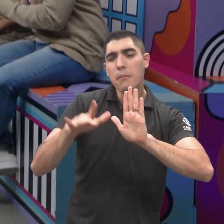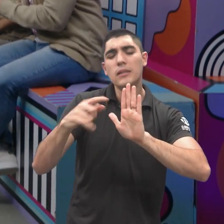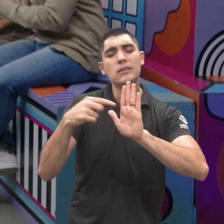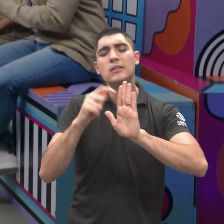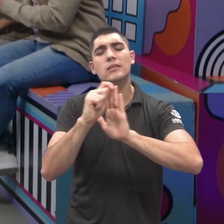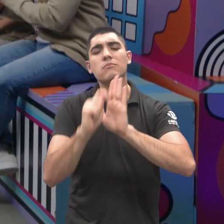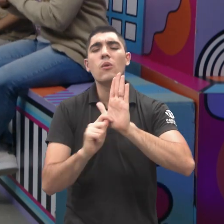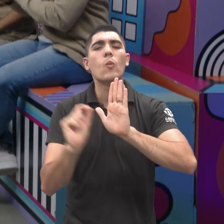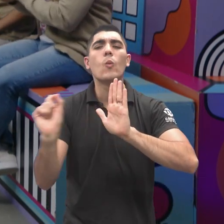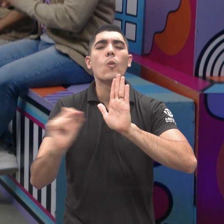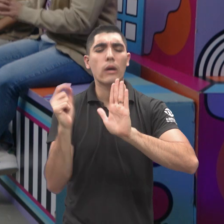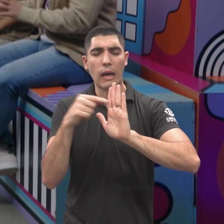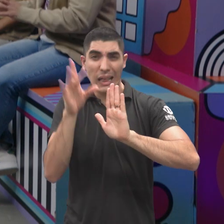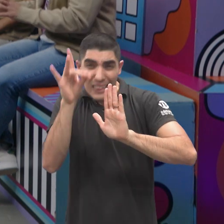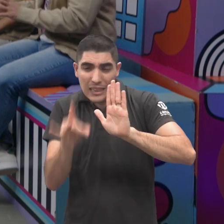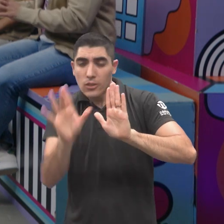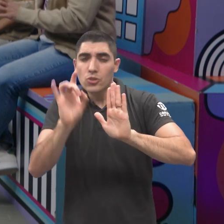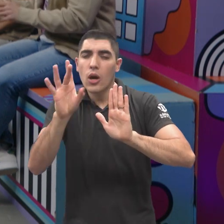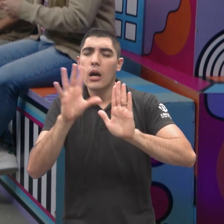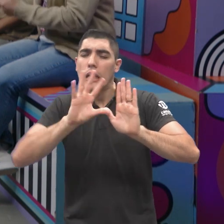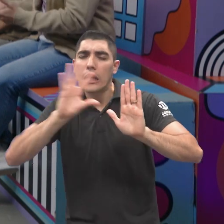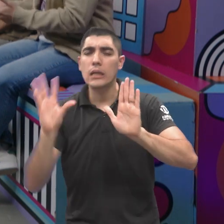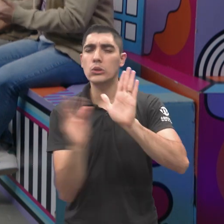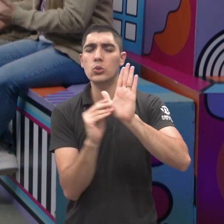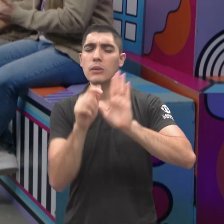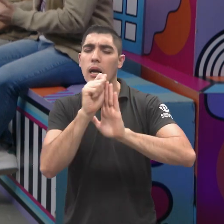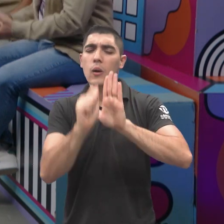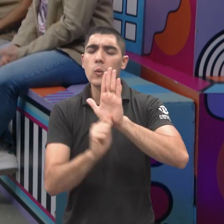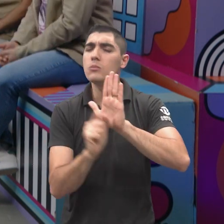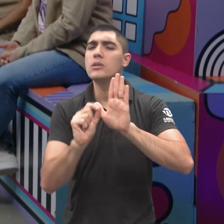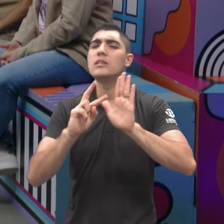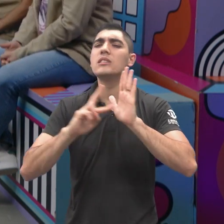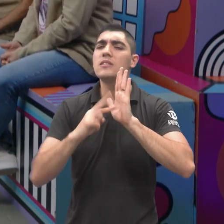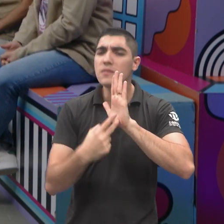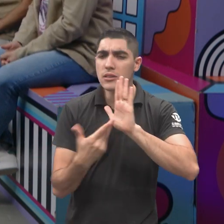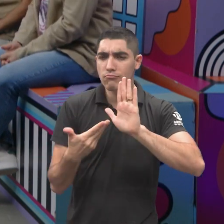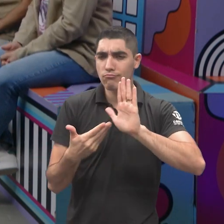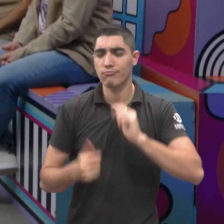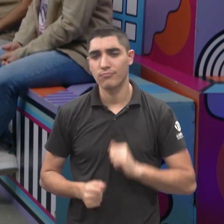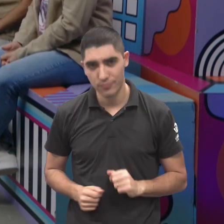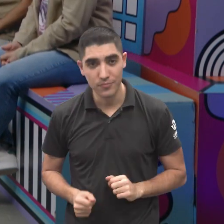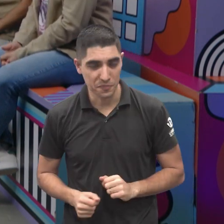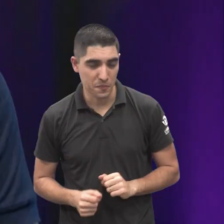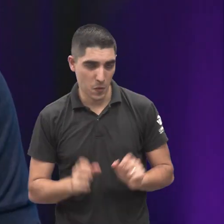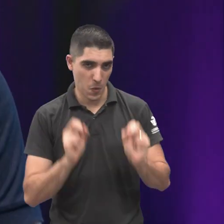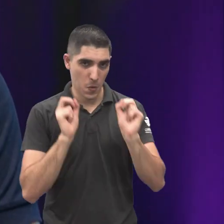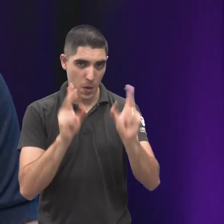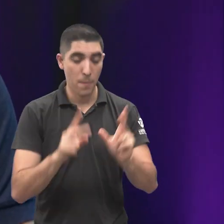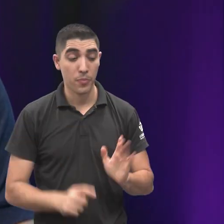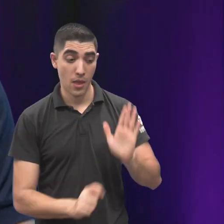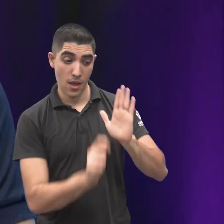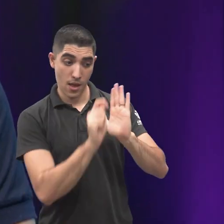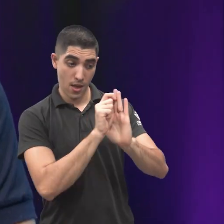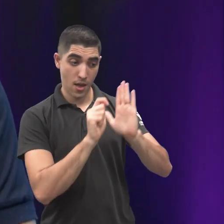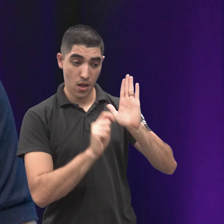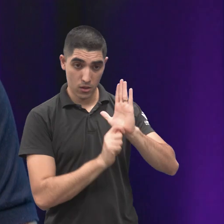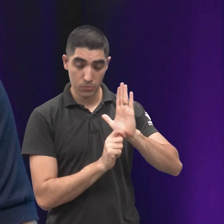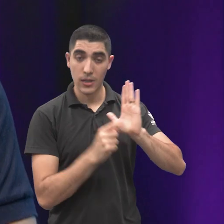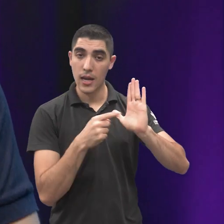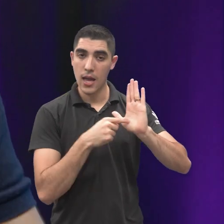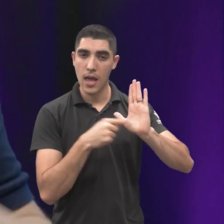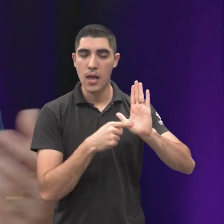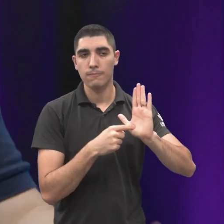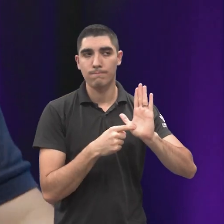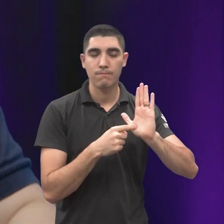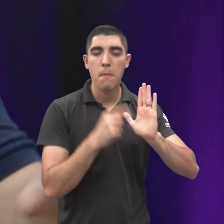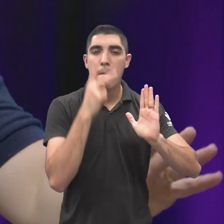o algoritmo para quem só ouviu essa palavra, mas nunca entendeu ao certo o que significa. Perfeito, vamos lá. O algoritmo, ele é como se fosse